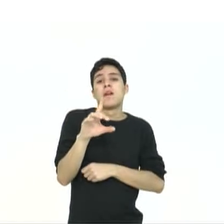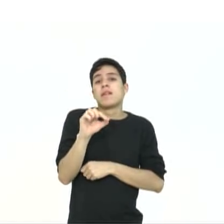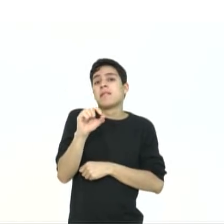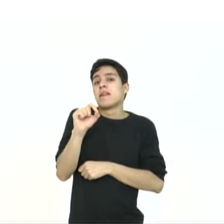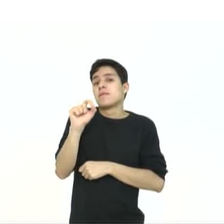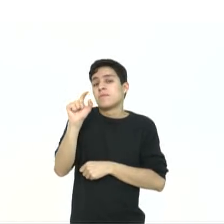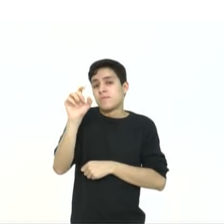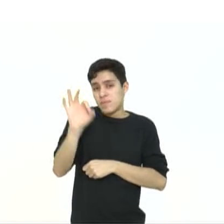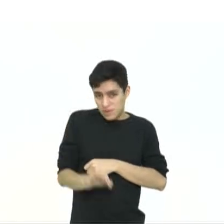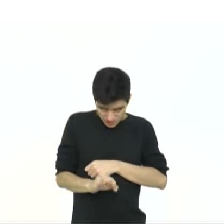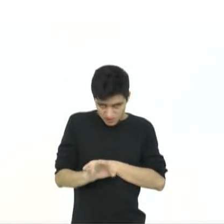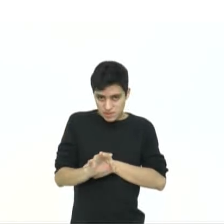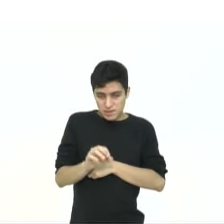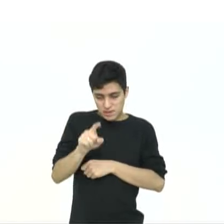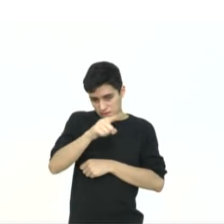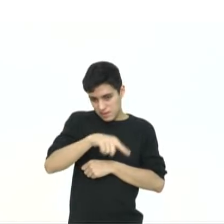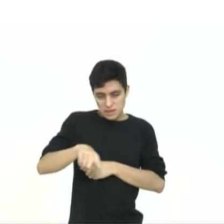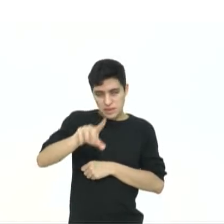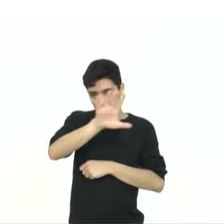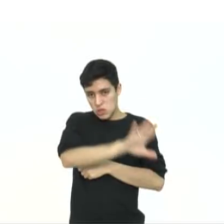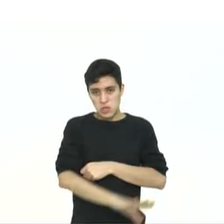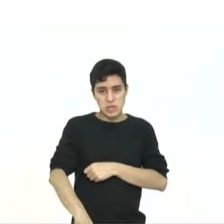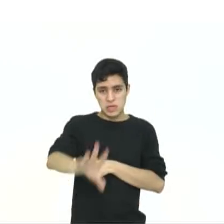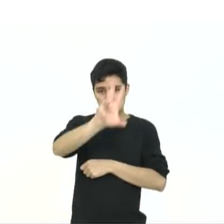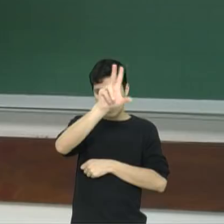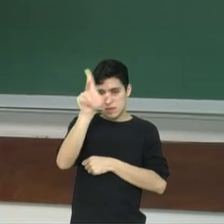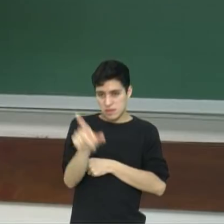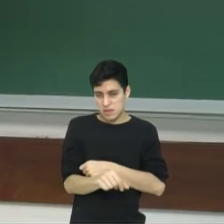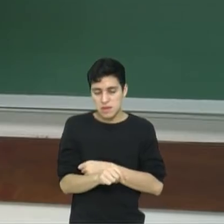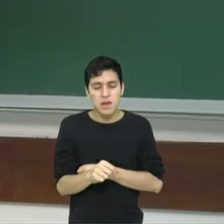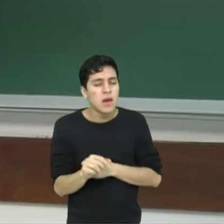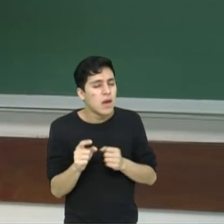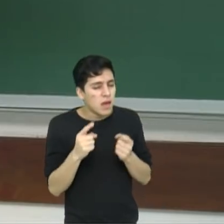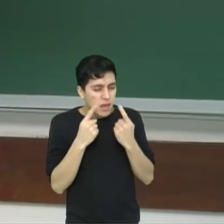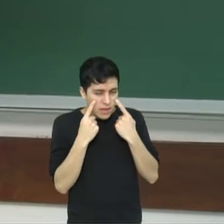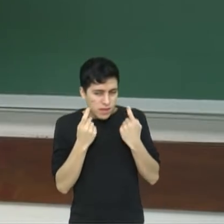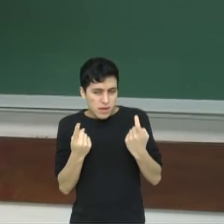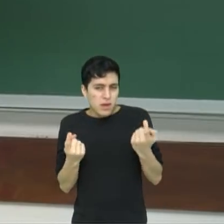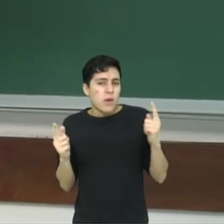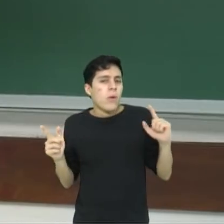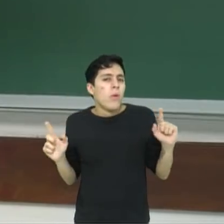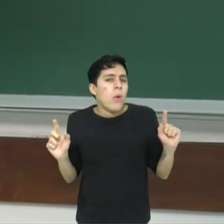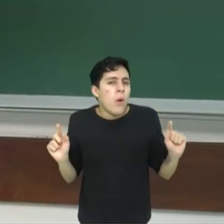continente africano, em 1880. Olha que coisa. Interessante que,